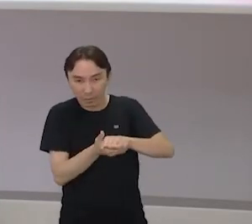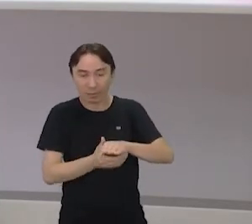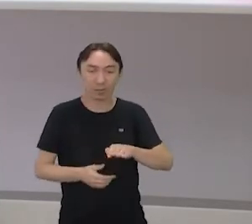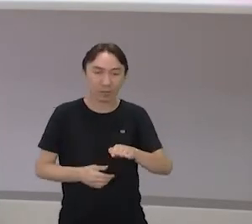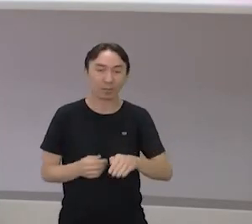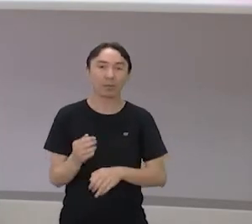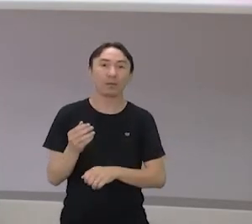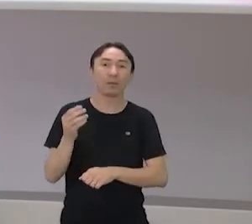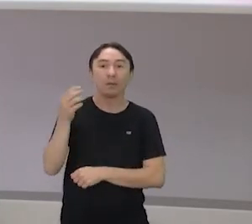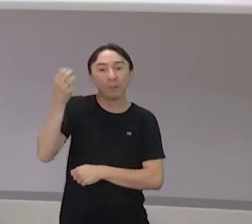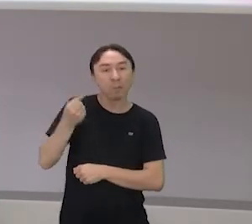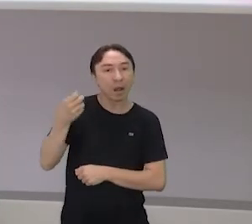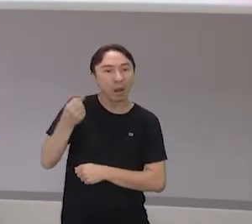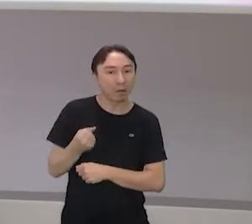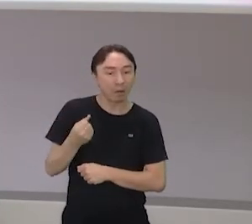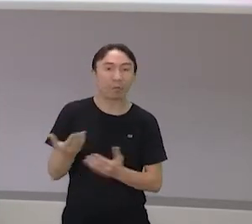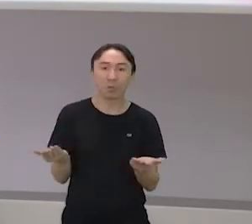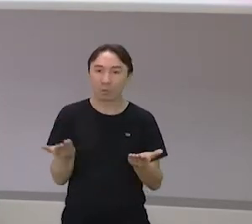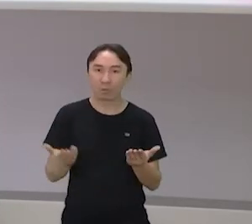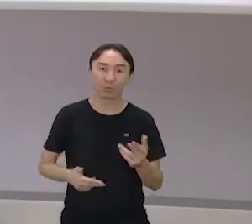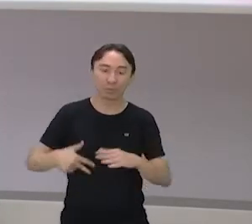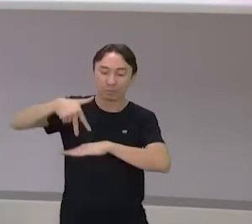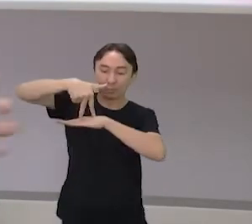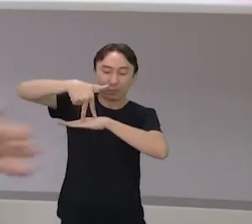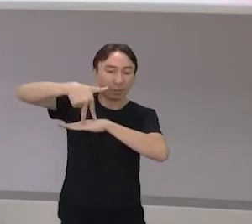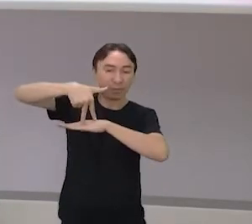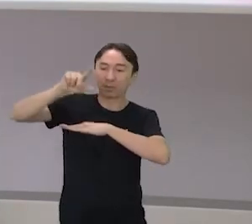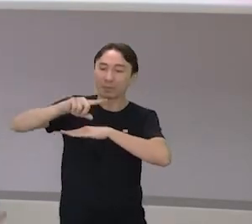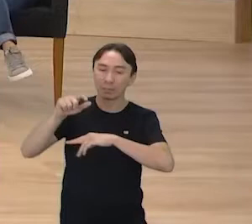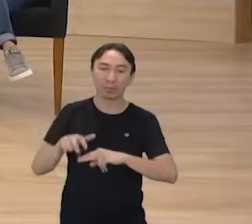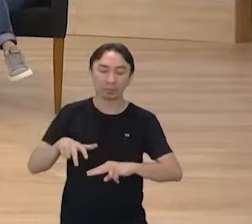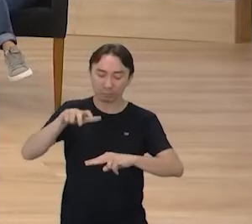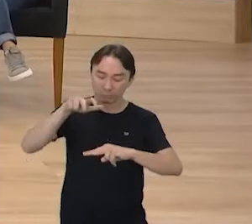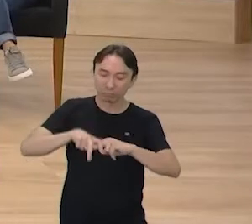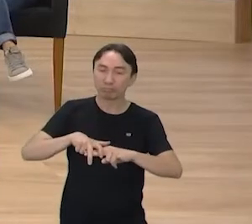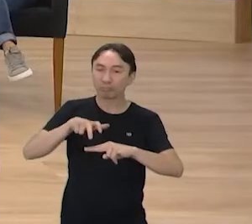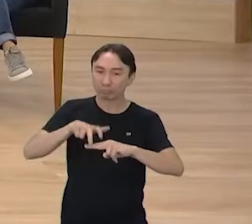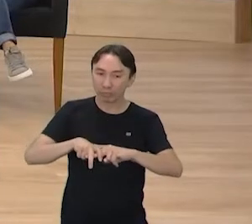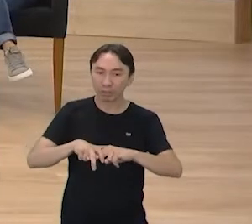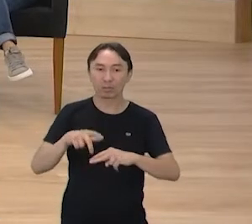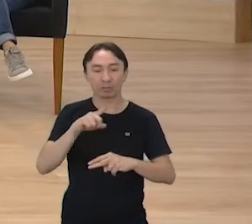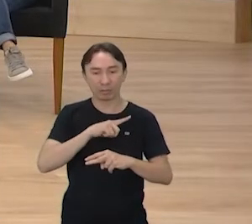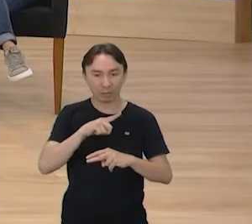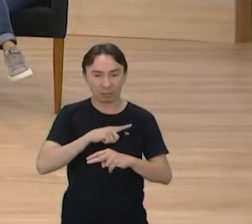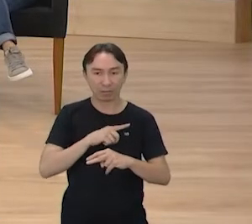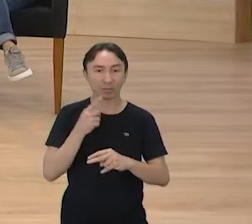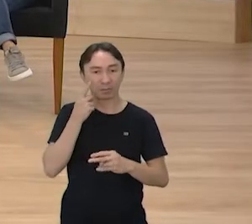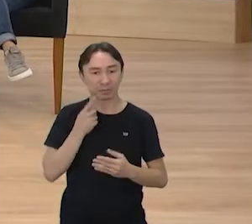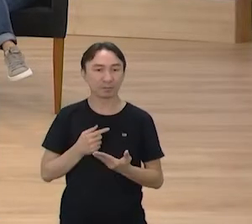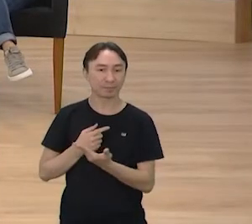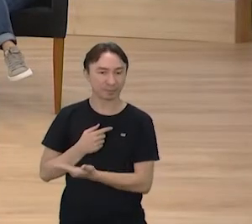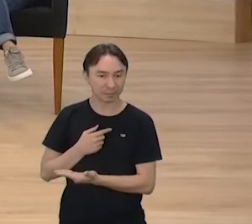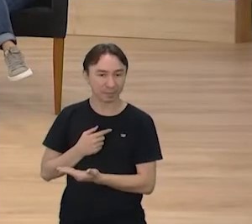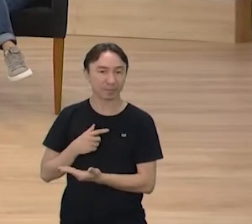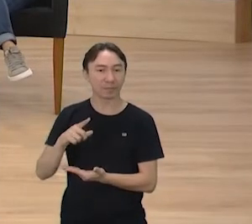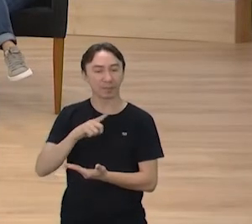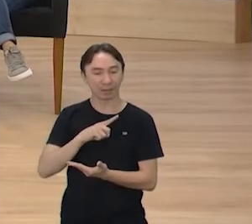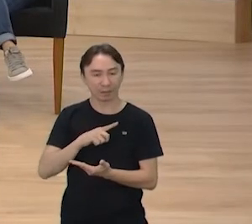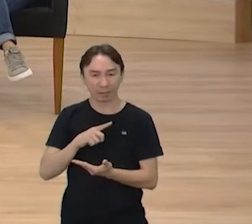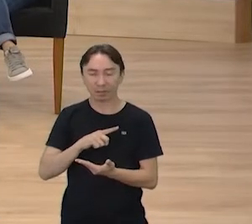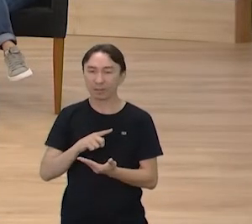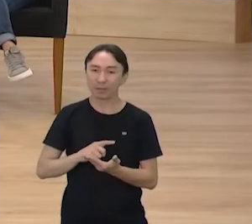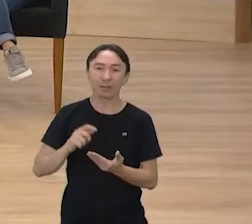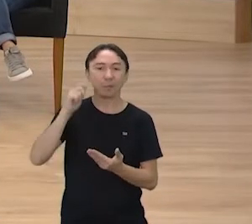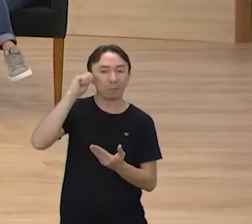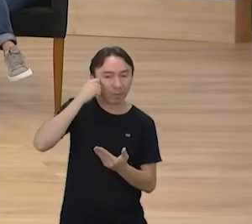estamos de pé, nós estamos sentadas em 2 poltronas que são pretas com pés de